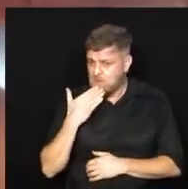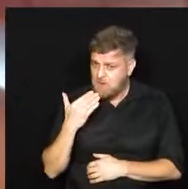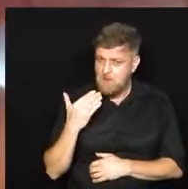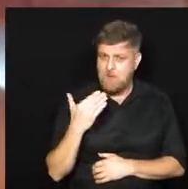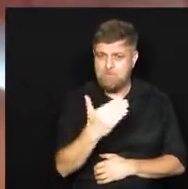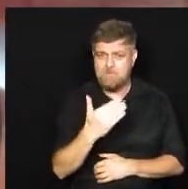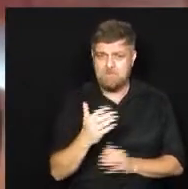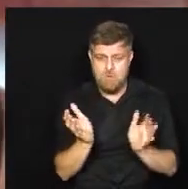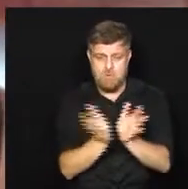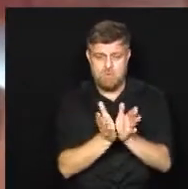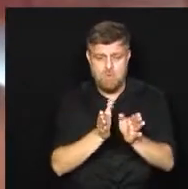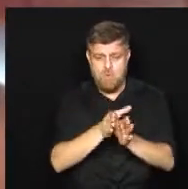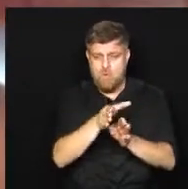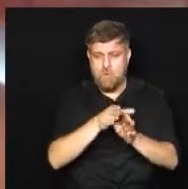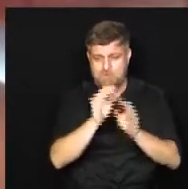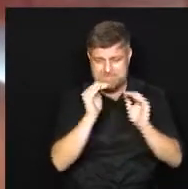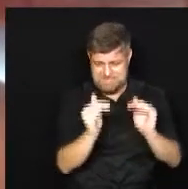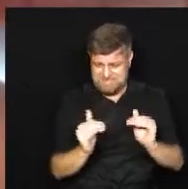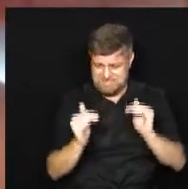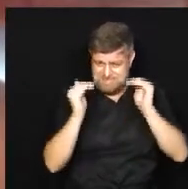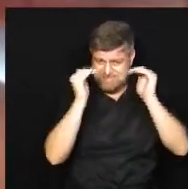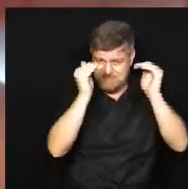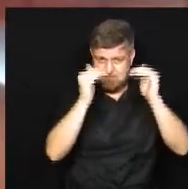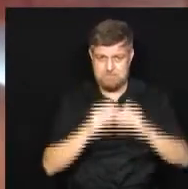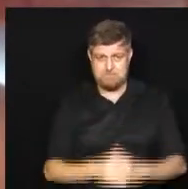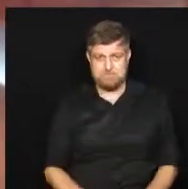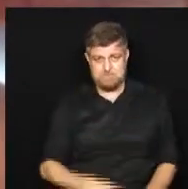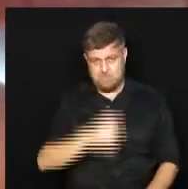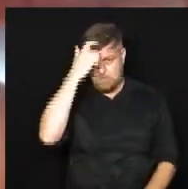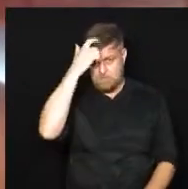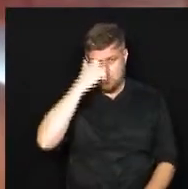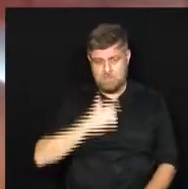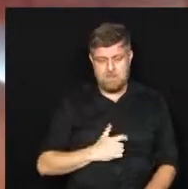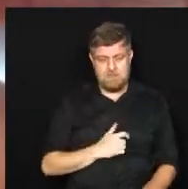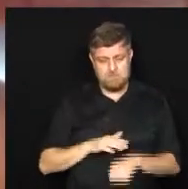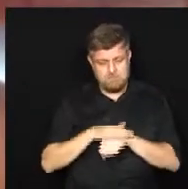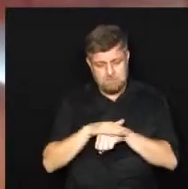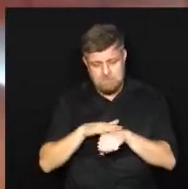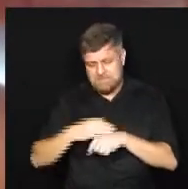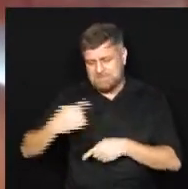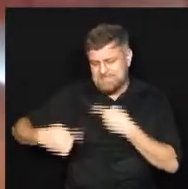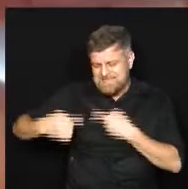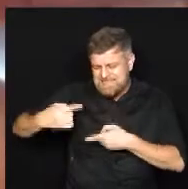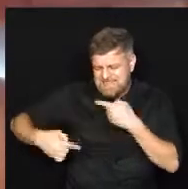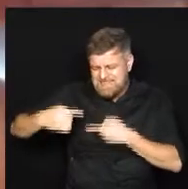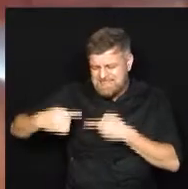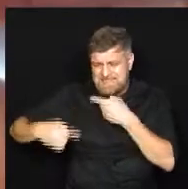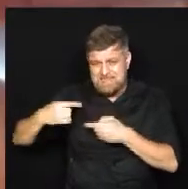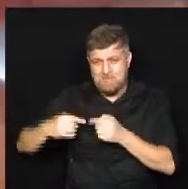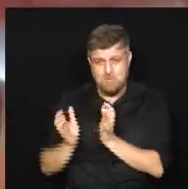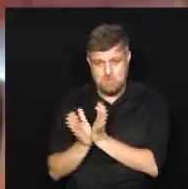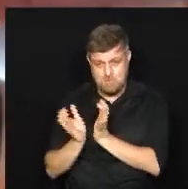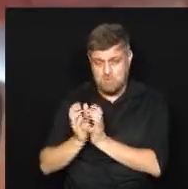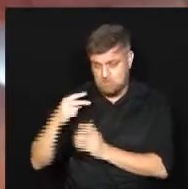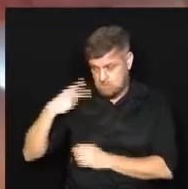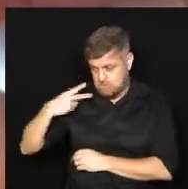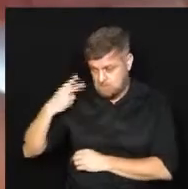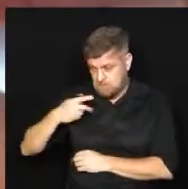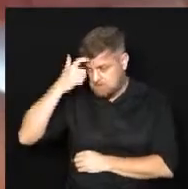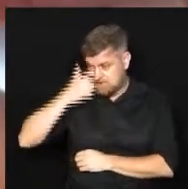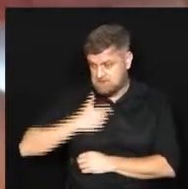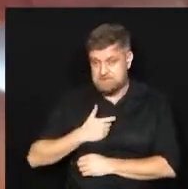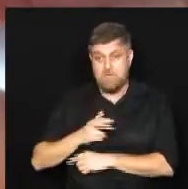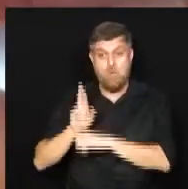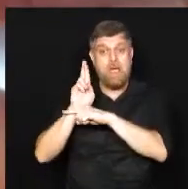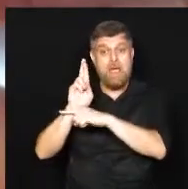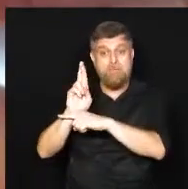para o Conselho Superior, a Comissão da Mulher. Nós discutimos isso na Comissão da Mulher, fui representando a